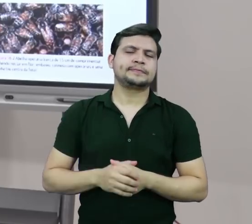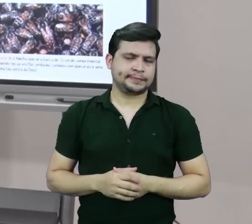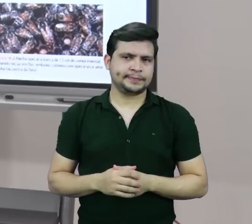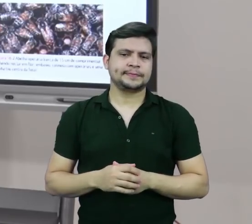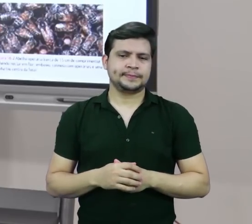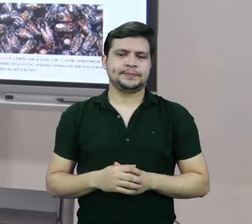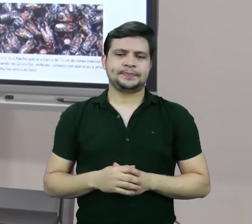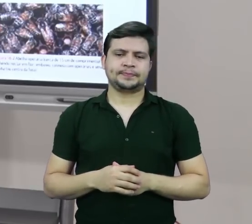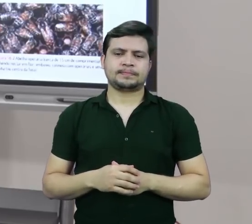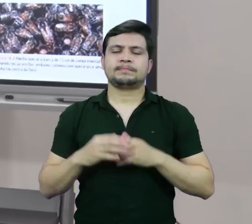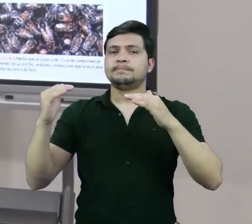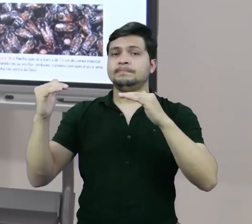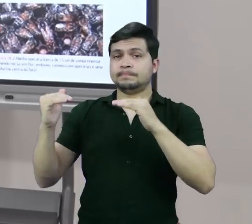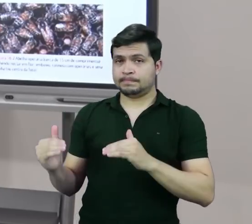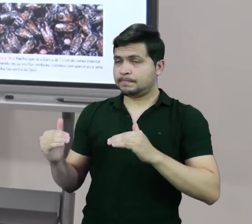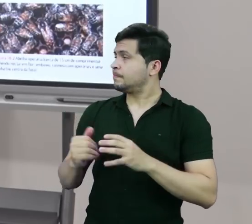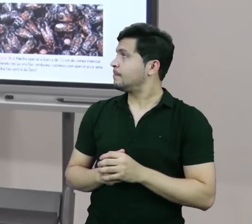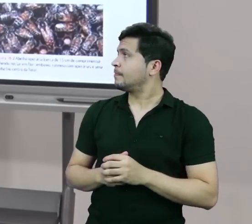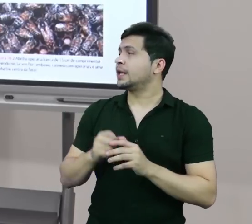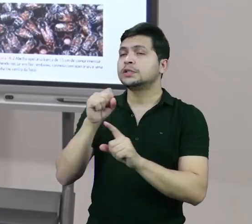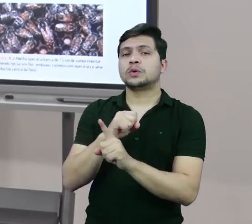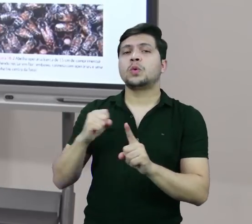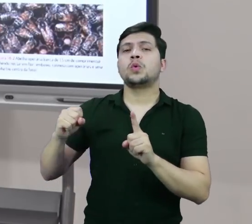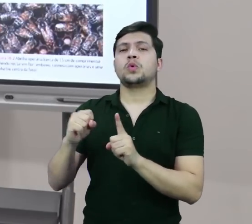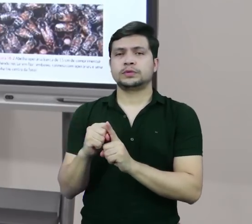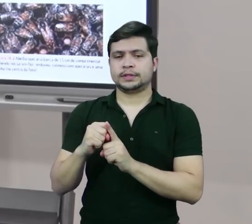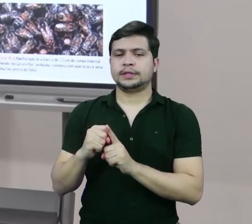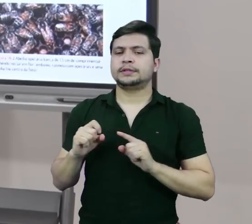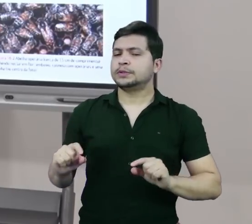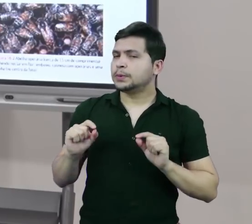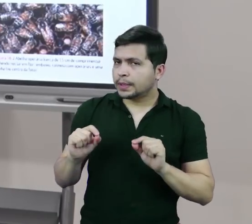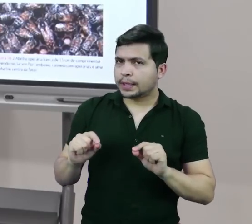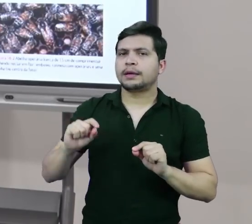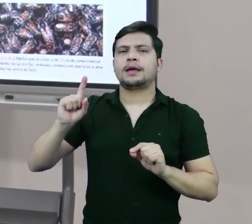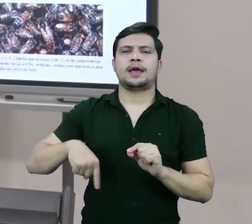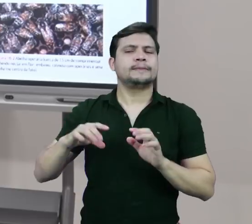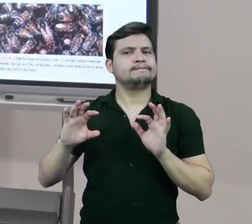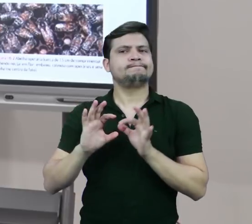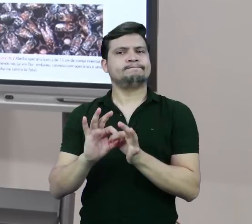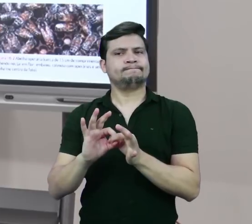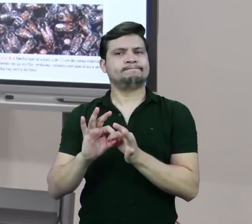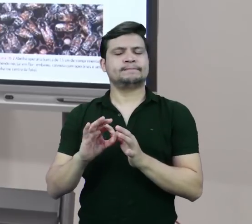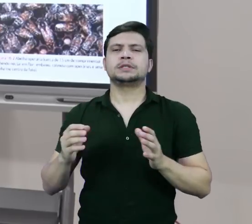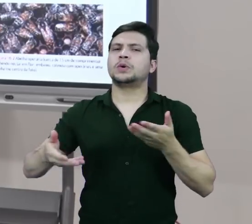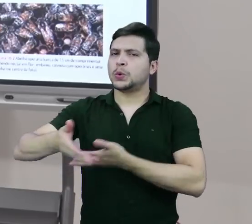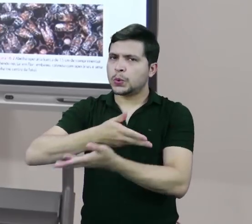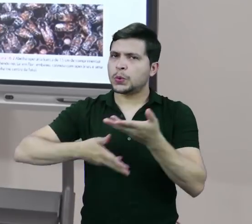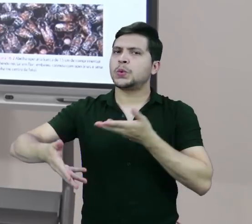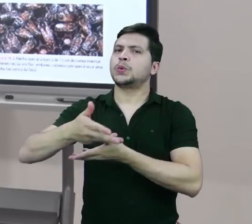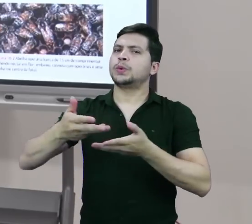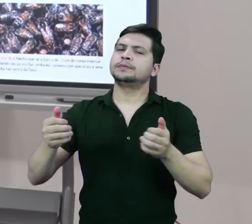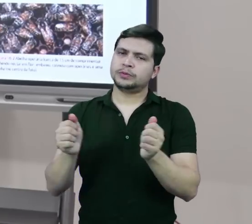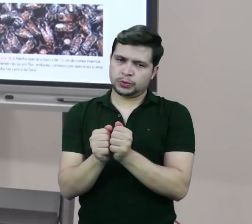as sociedades são agrupamentos mais estáveis, né, com divisão de trabalho e